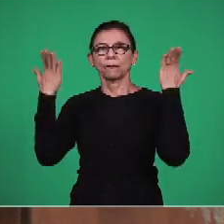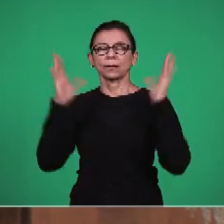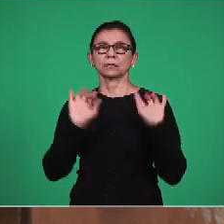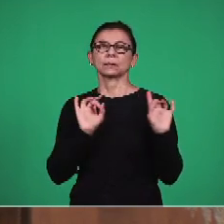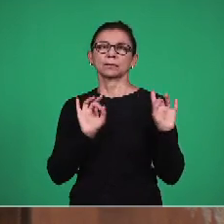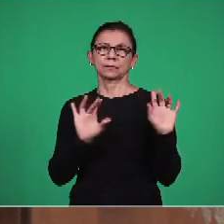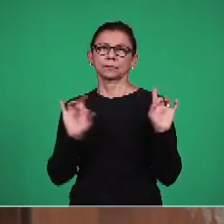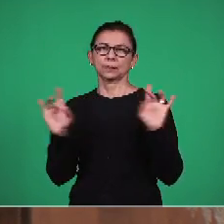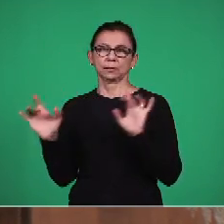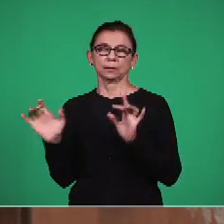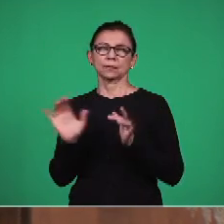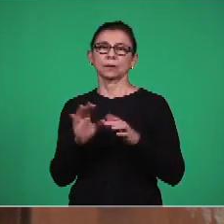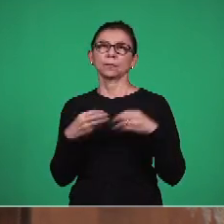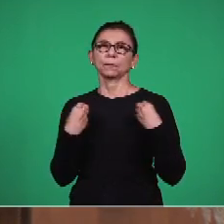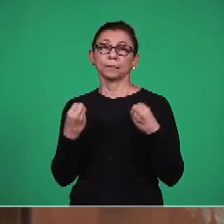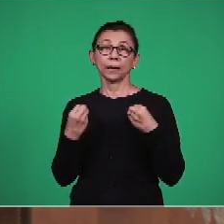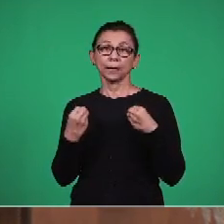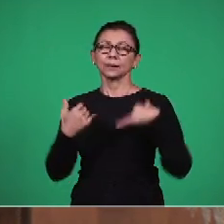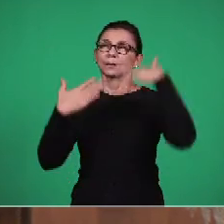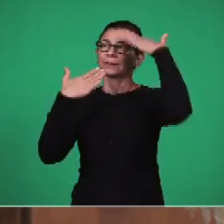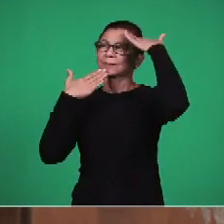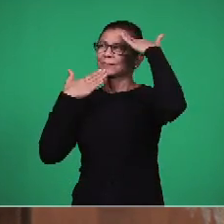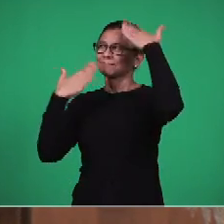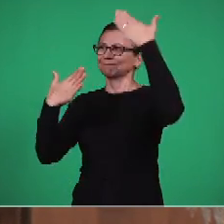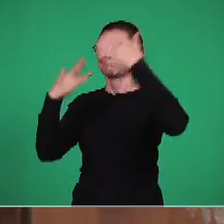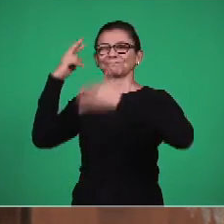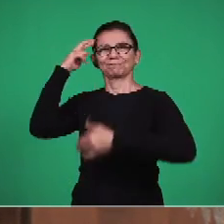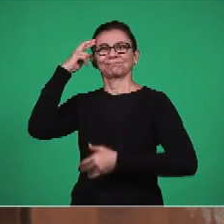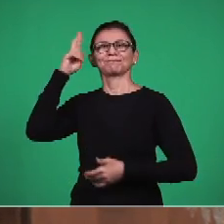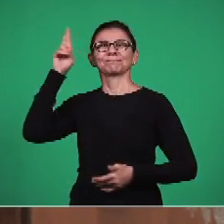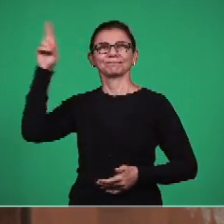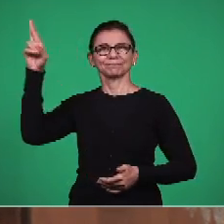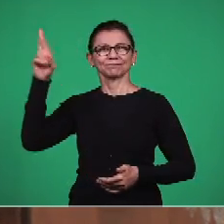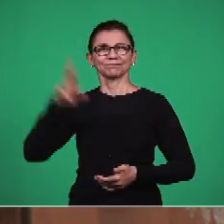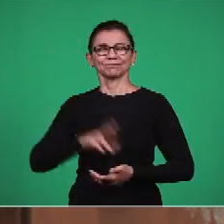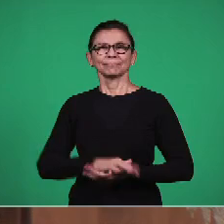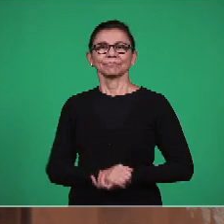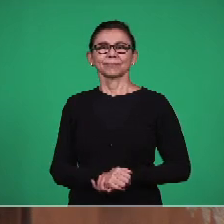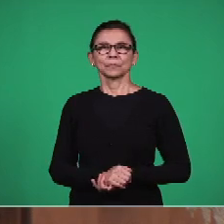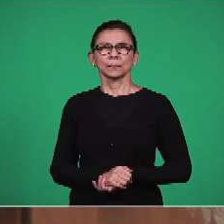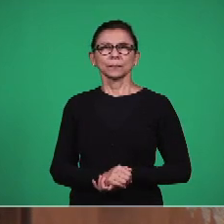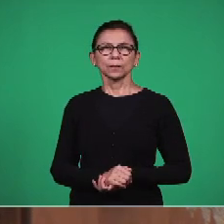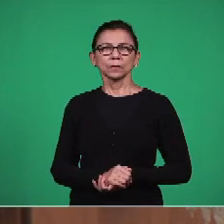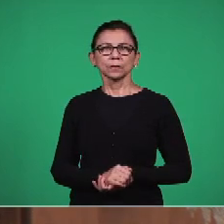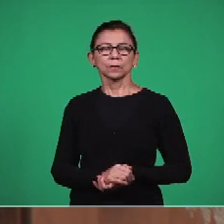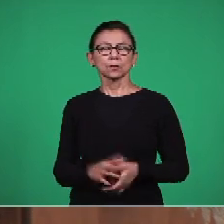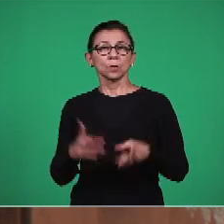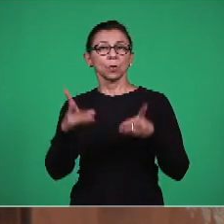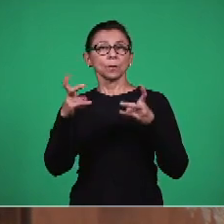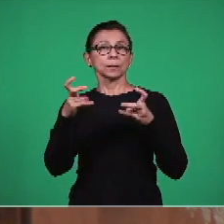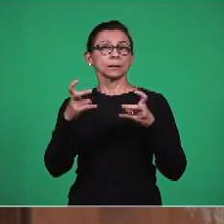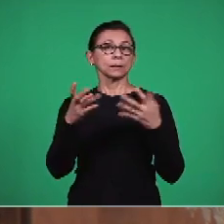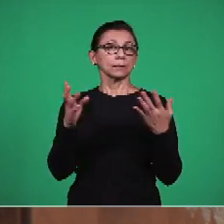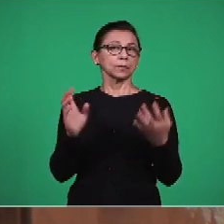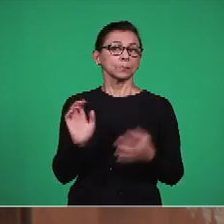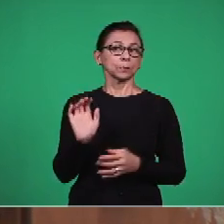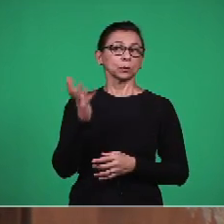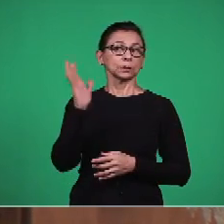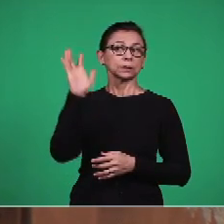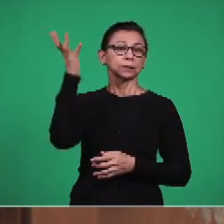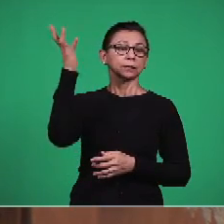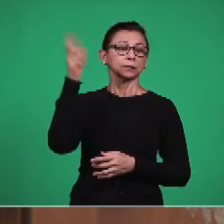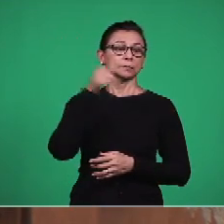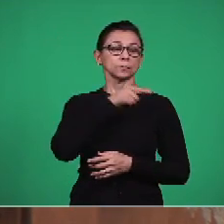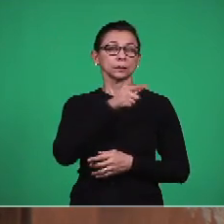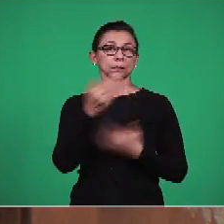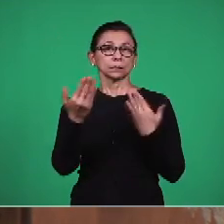para glorificar o Senhor. Porque quando vemos os toques das trombetas, nós vamos alinhar